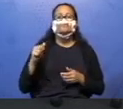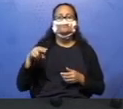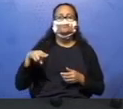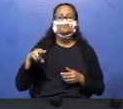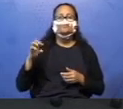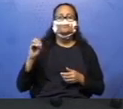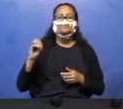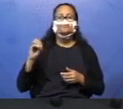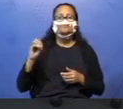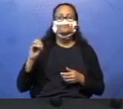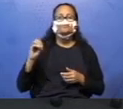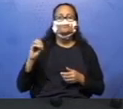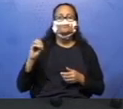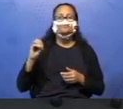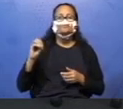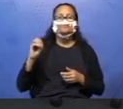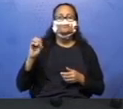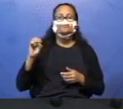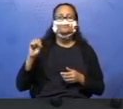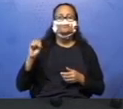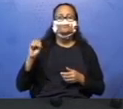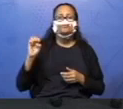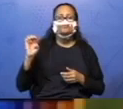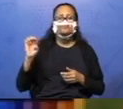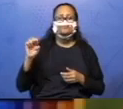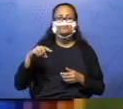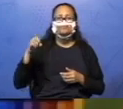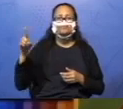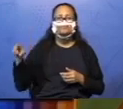na casa dos 7